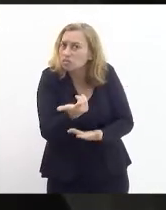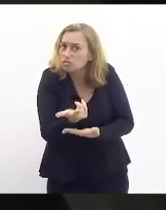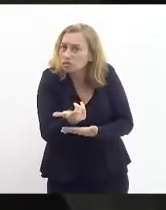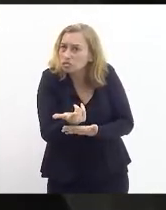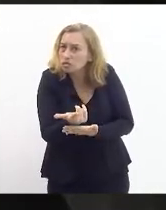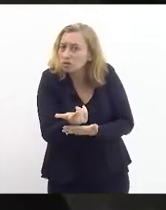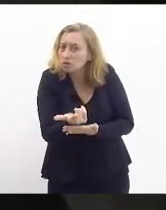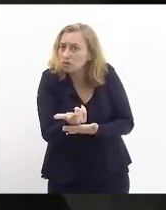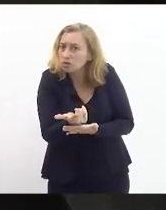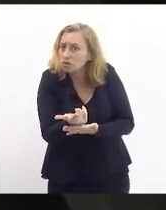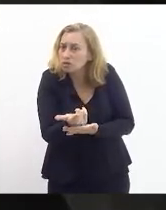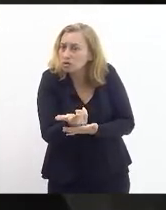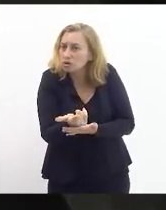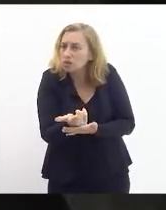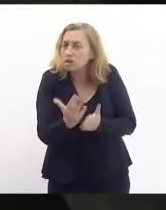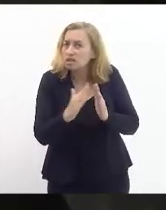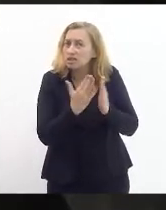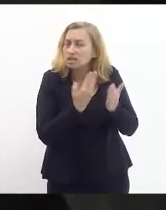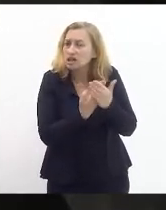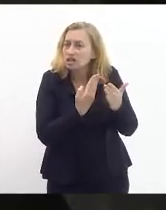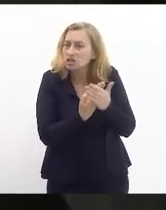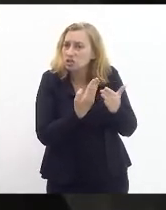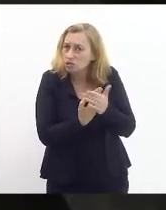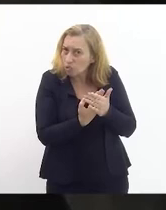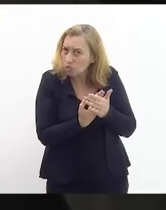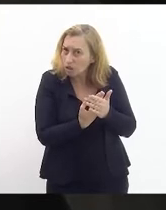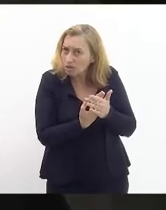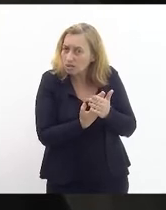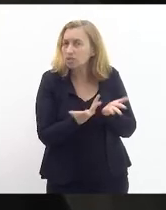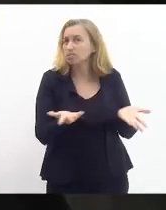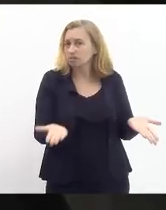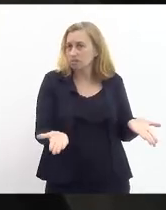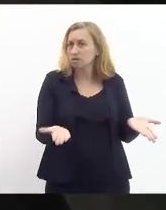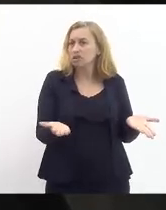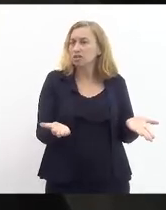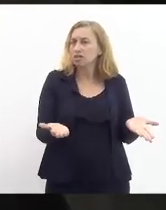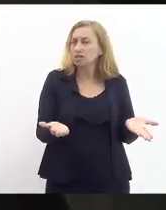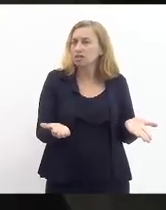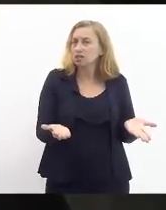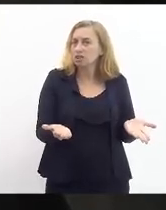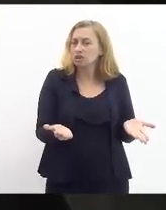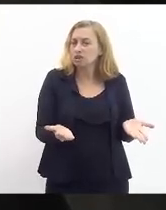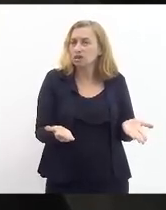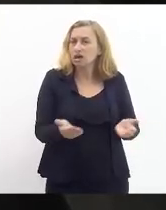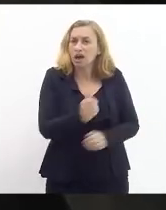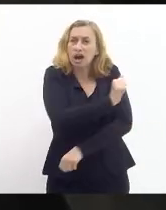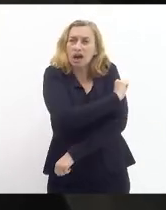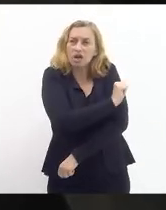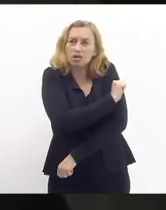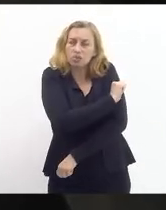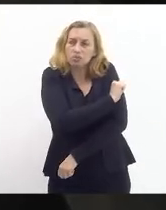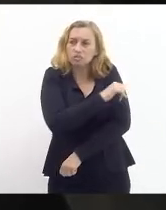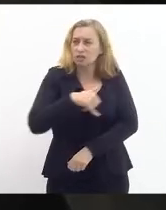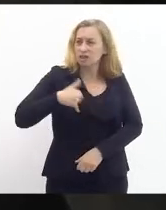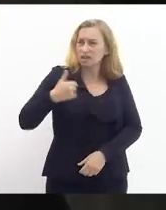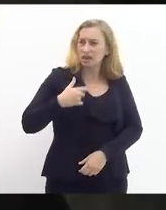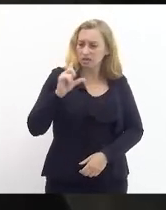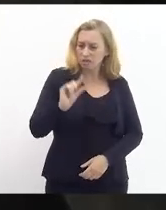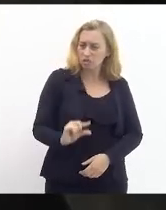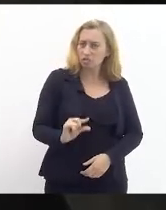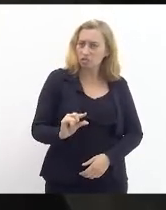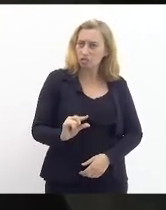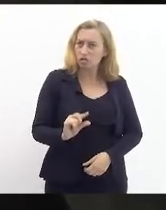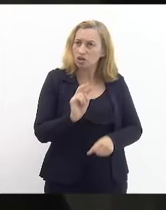no cotidiano escolar sobretudo nas escolas é com que atendem alunos de menor faixa etária